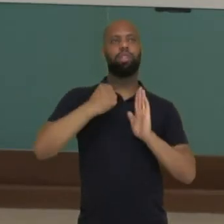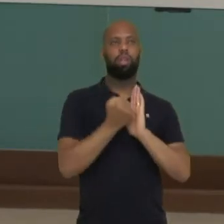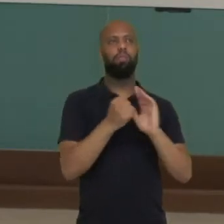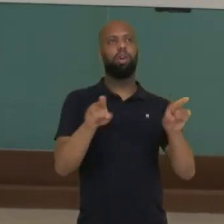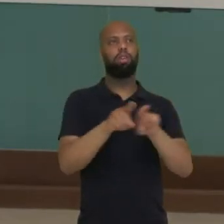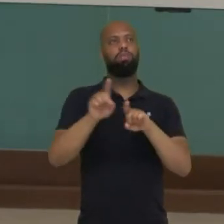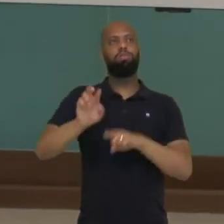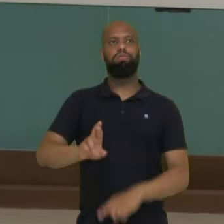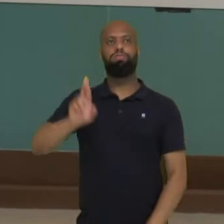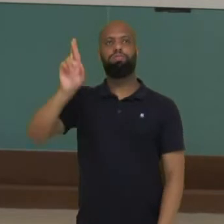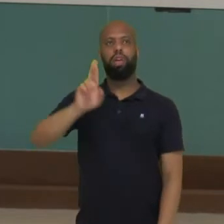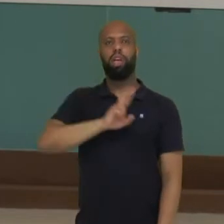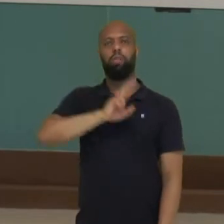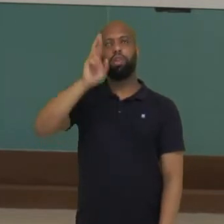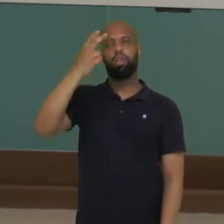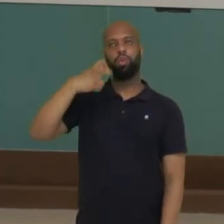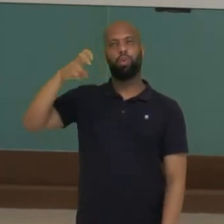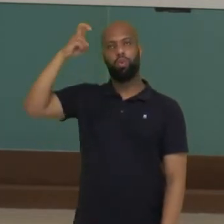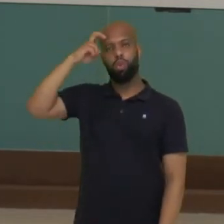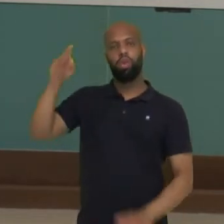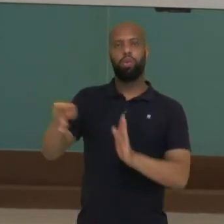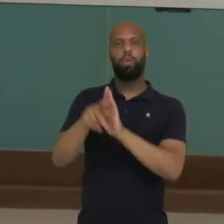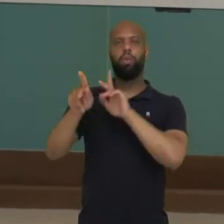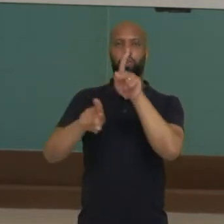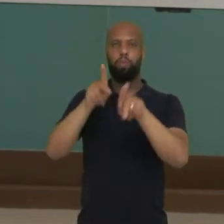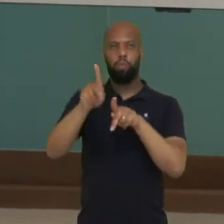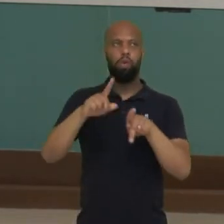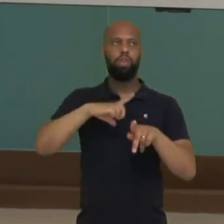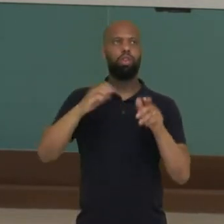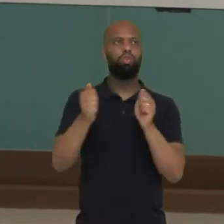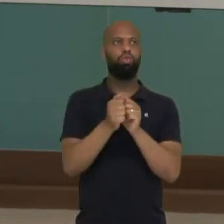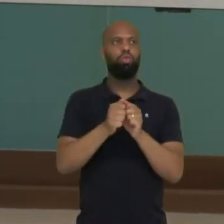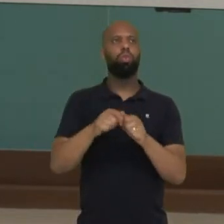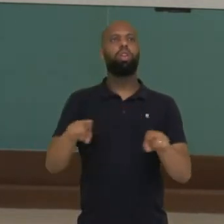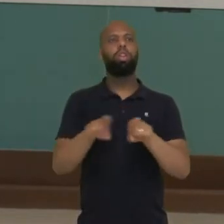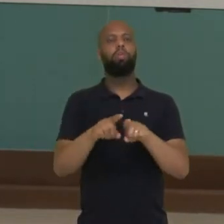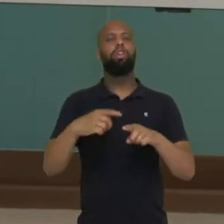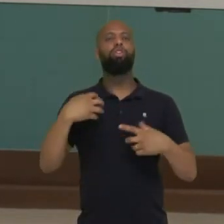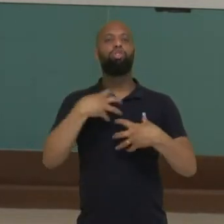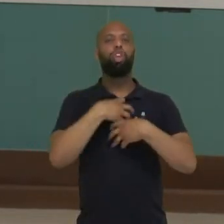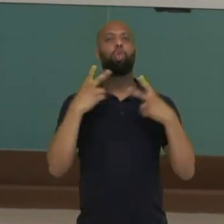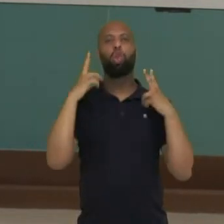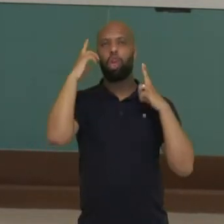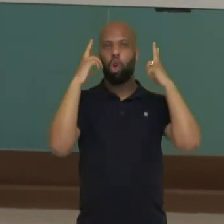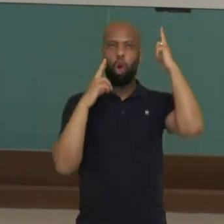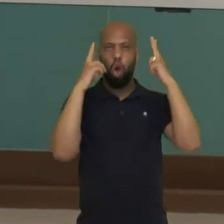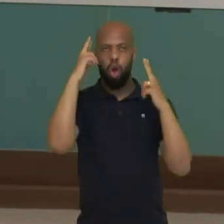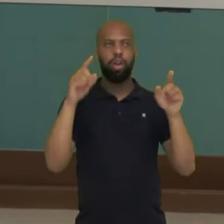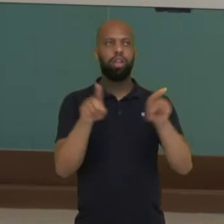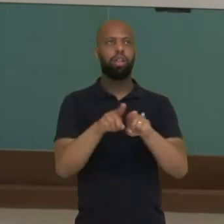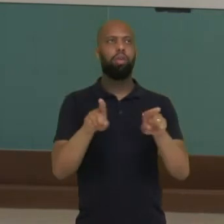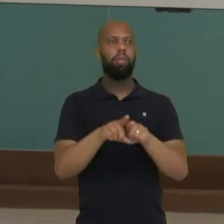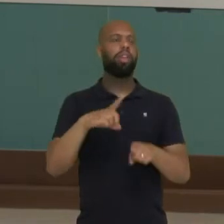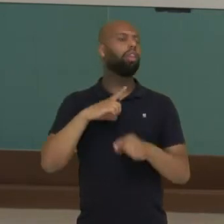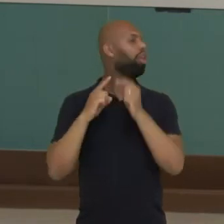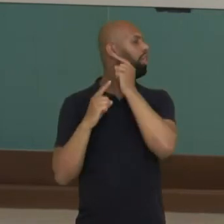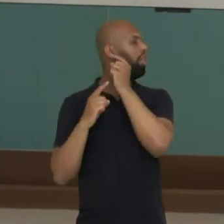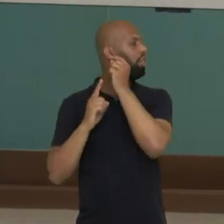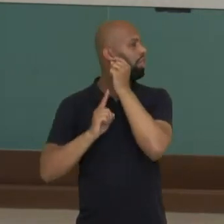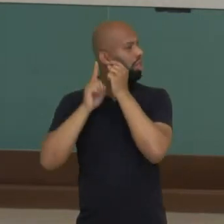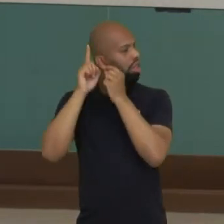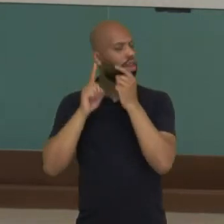as representações culturais desse povo, junto com os cortes de cabelo, junto com a furação, seja de orelha,